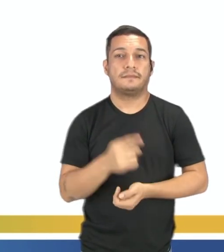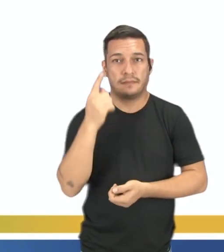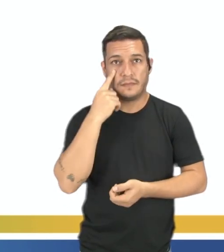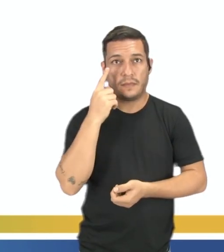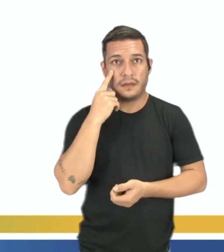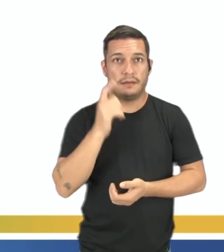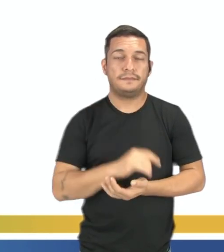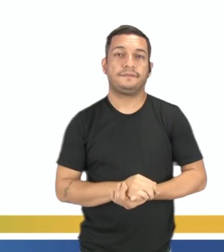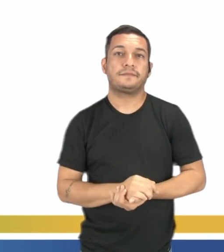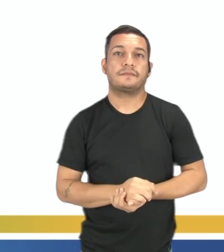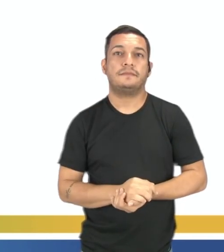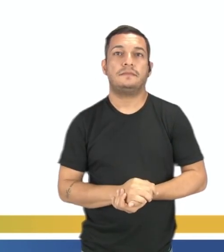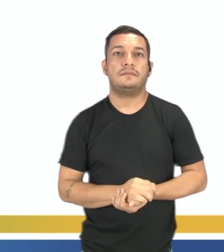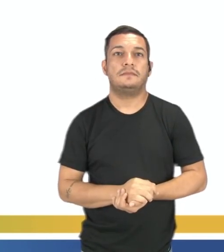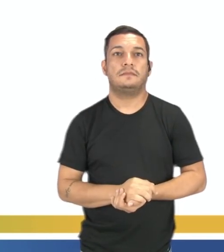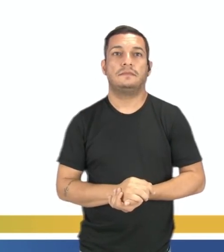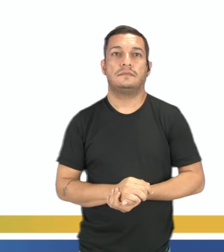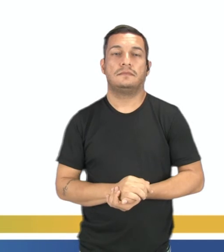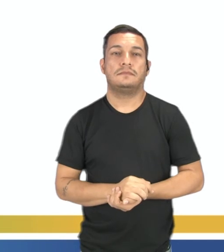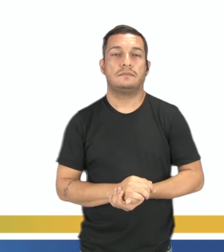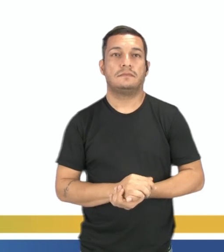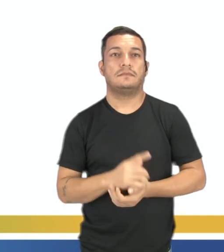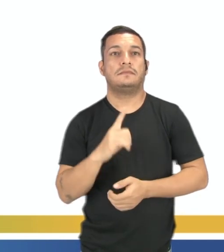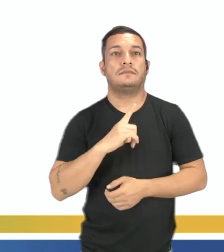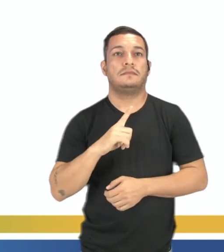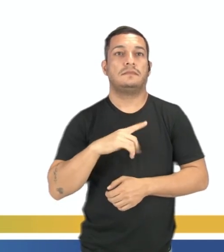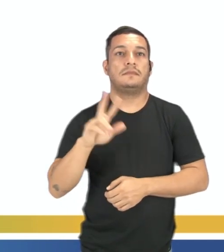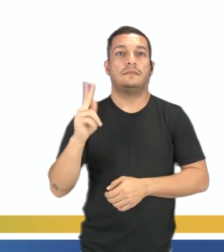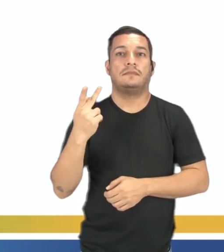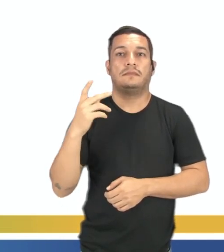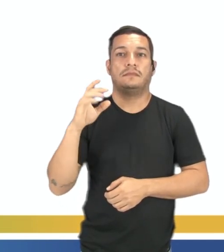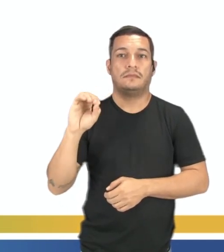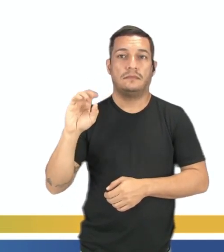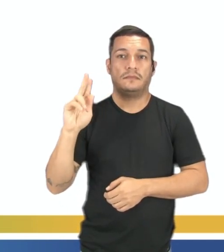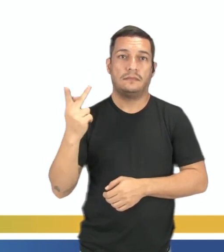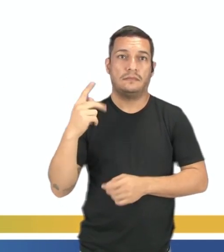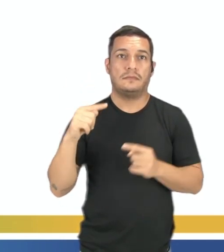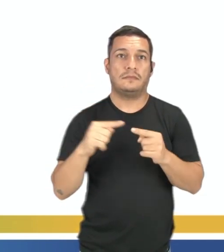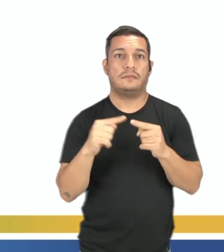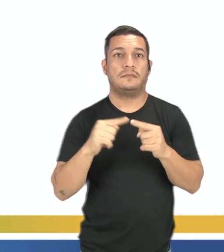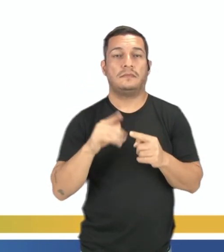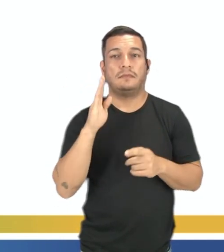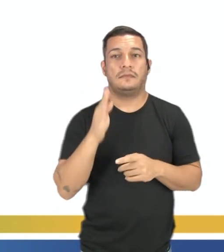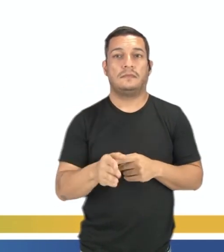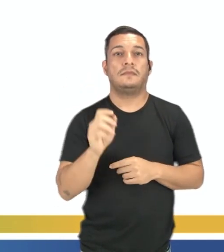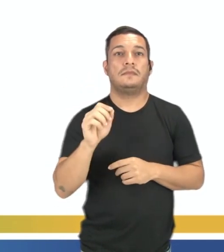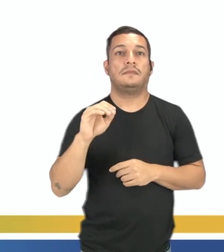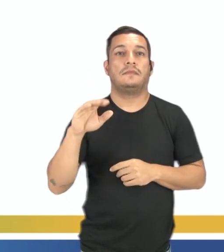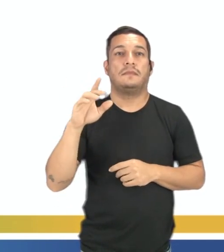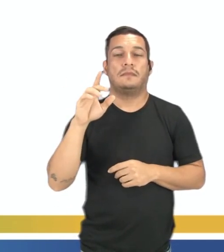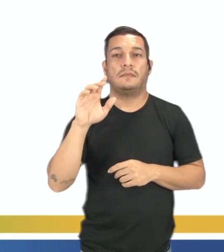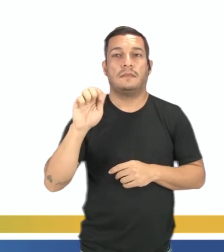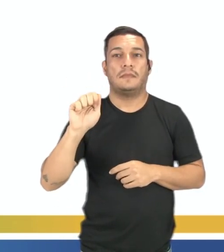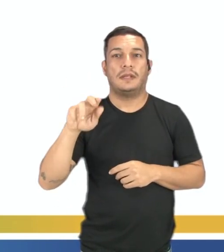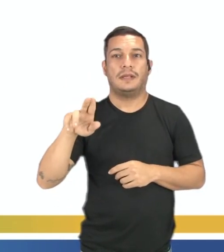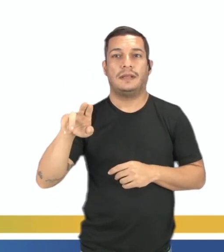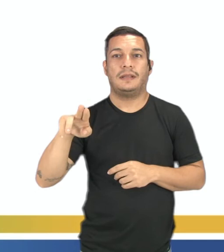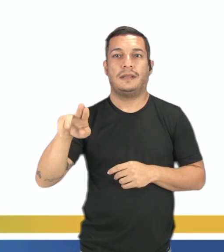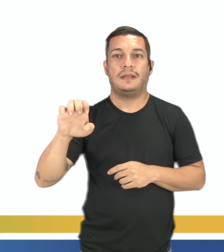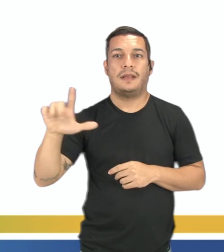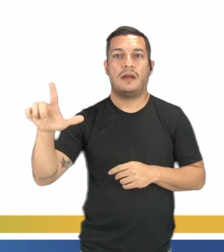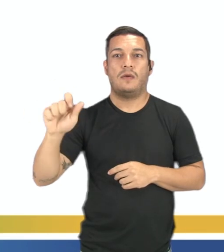vamos lá vamos com calma aqui ó vamos começar daqui eu tenho o h ligado diretamente a um anel